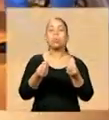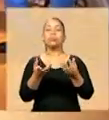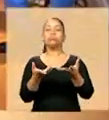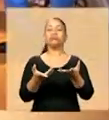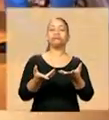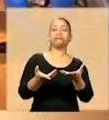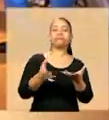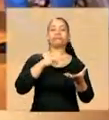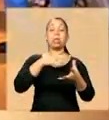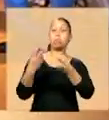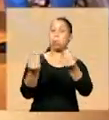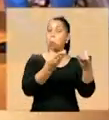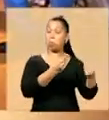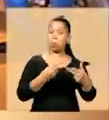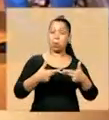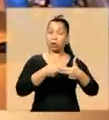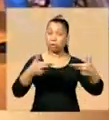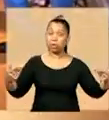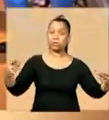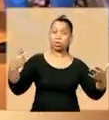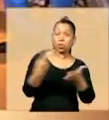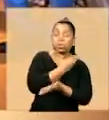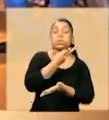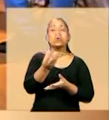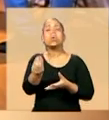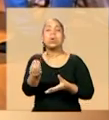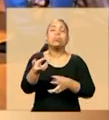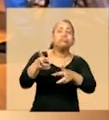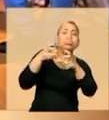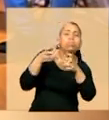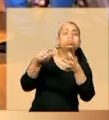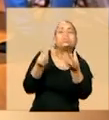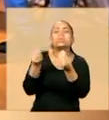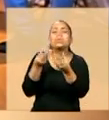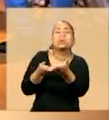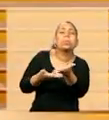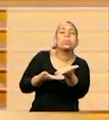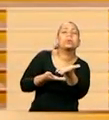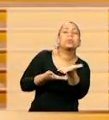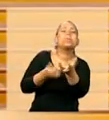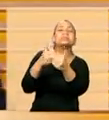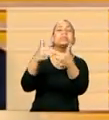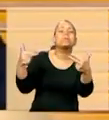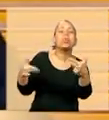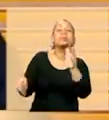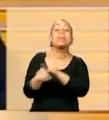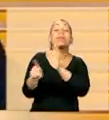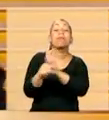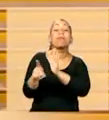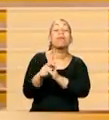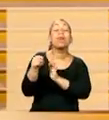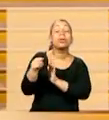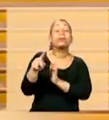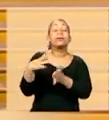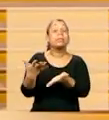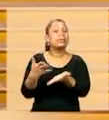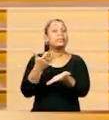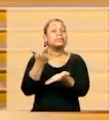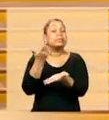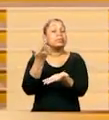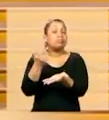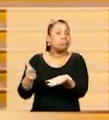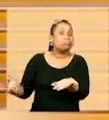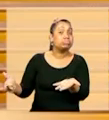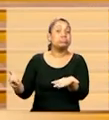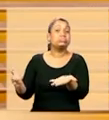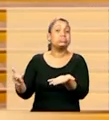relação à subnotificação, tem muito caso subnotificado? Como é que você vê esses casos específicos em que